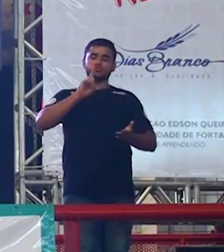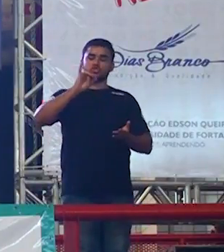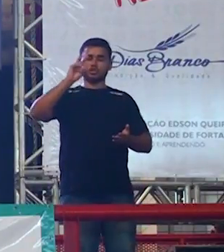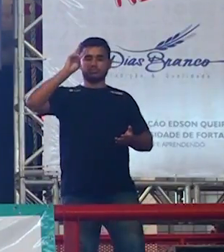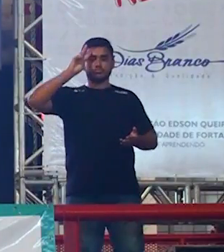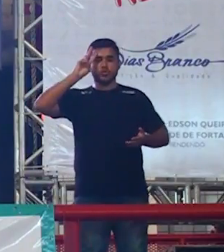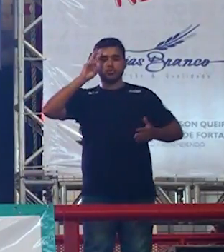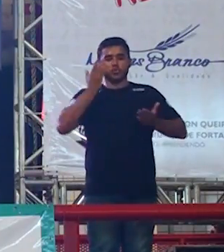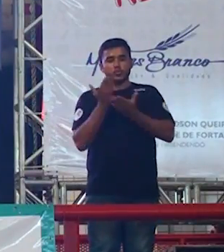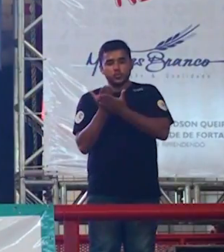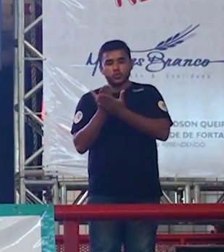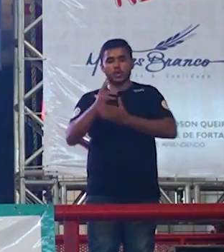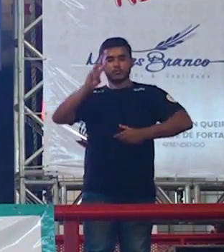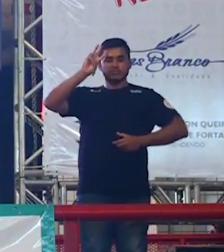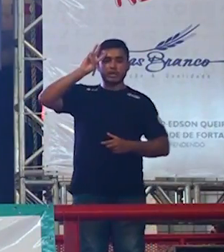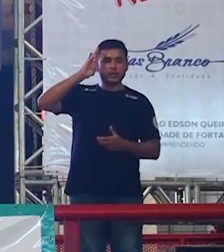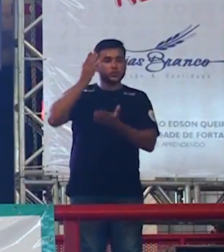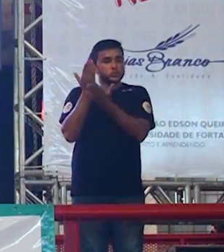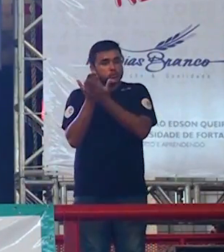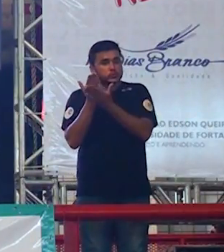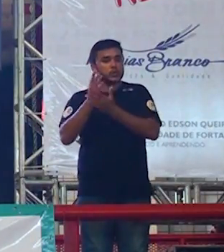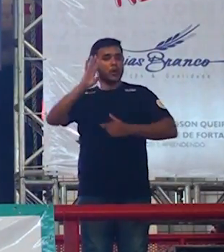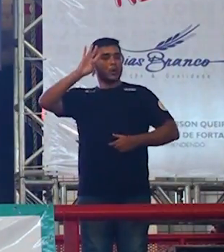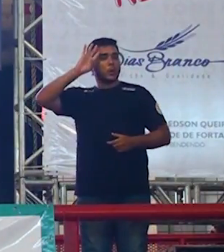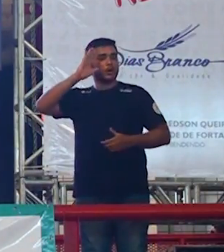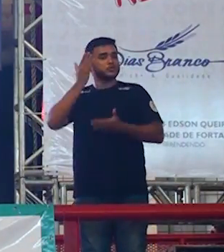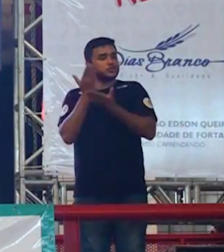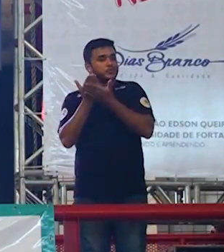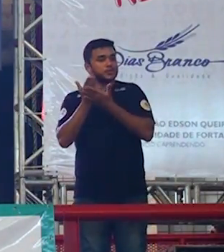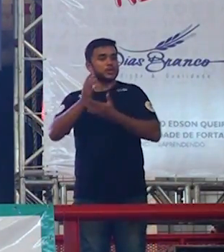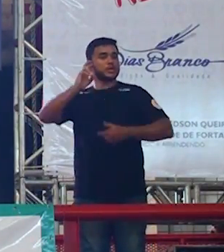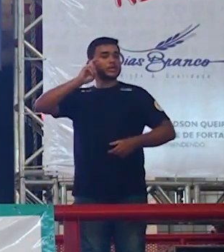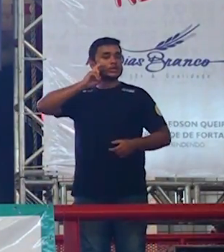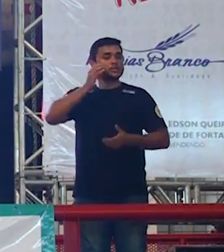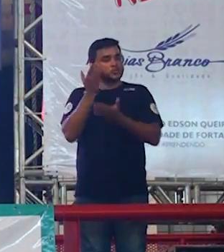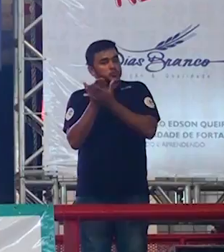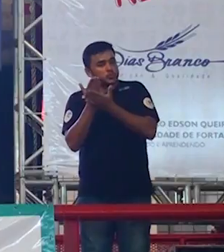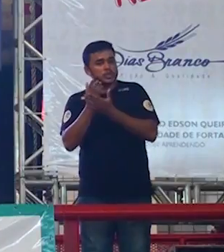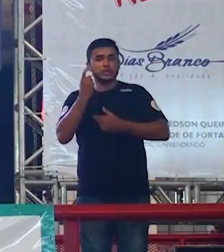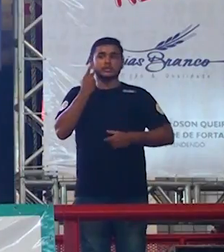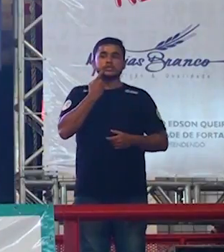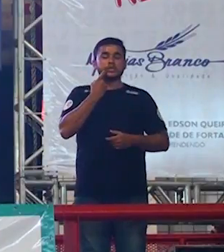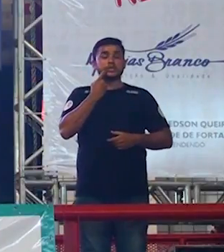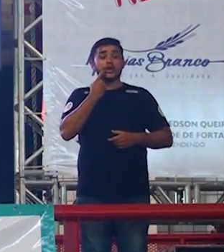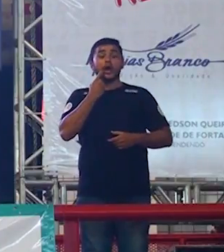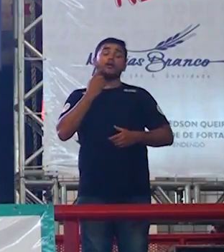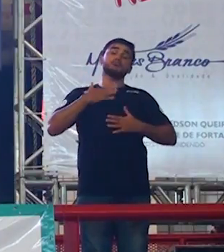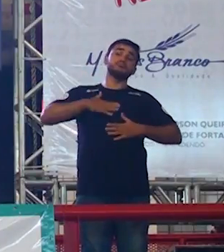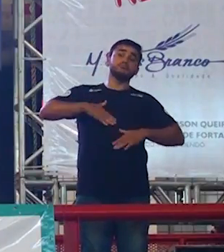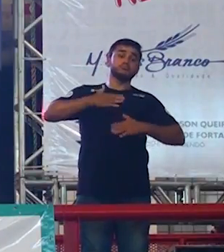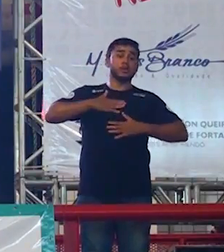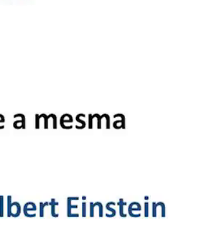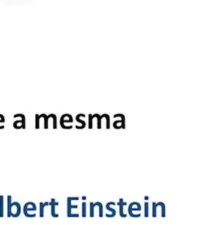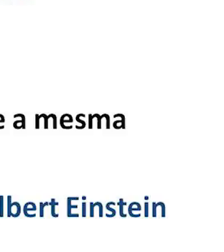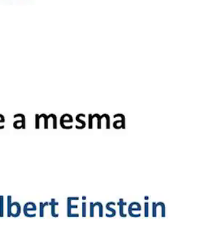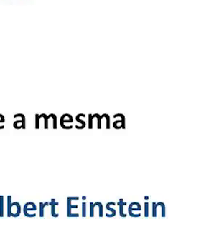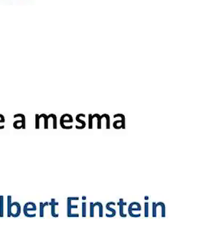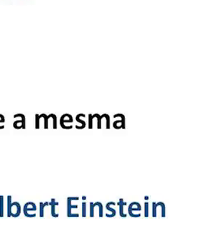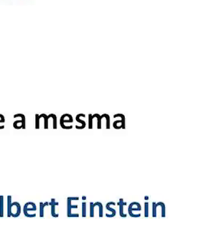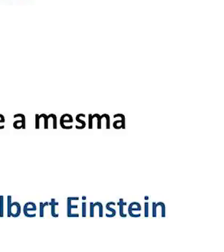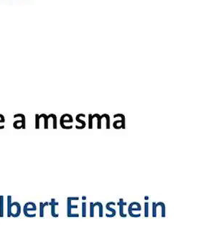técnicas em prática. Mas você vai ter que mudar alguns hábitos. Olha essa frase que eu coloquei aí do Einstein.